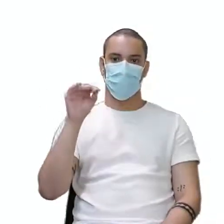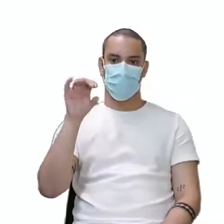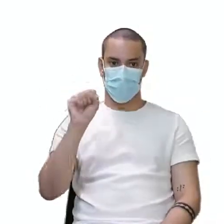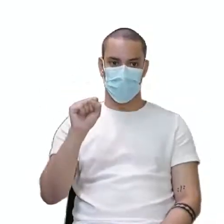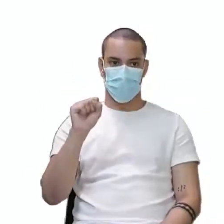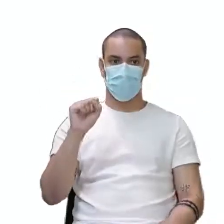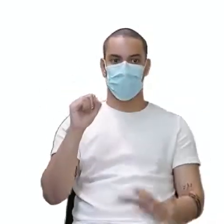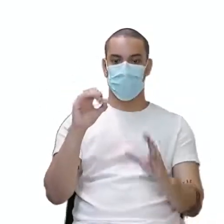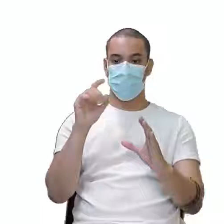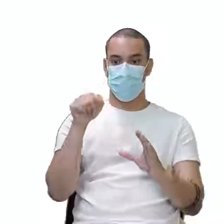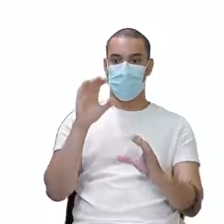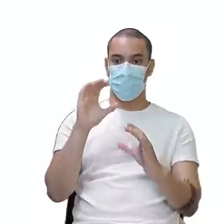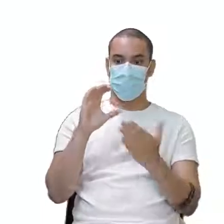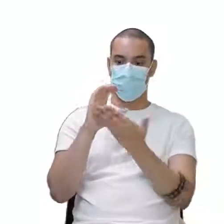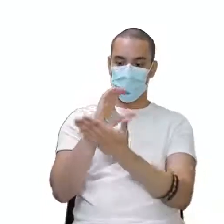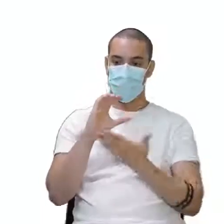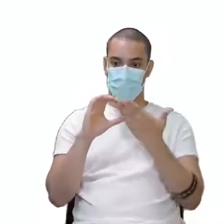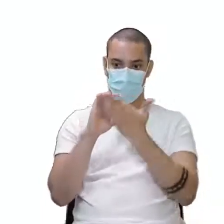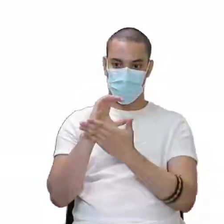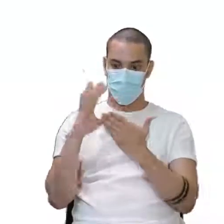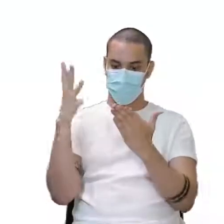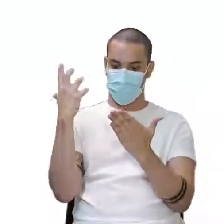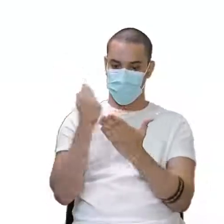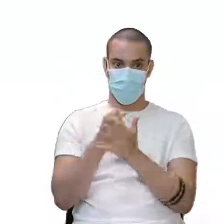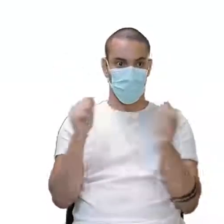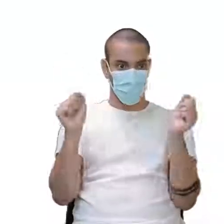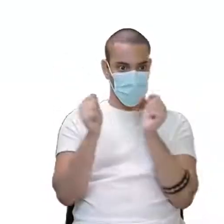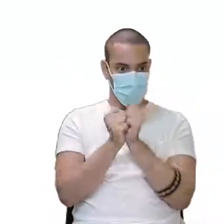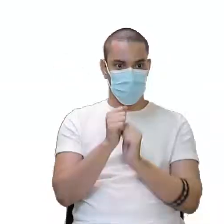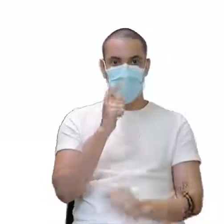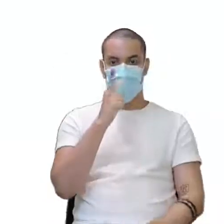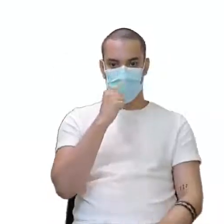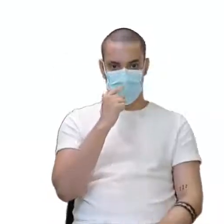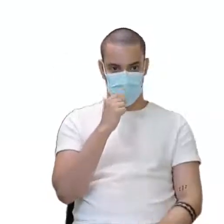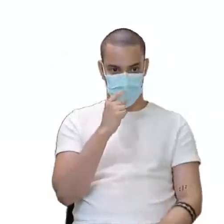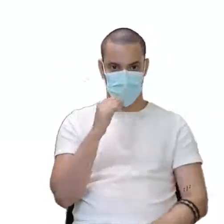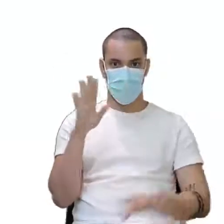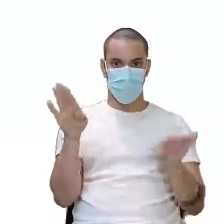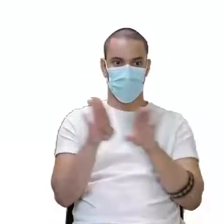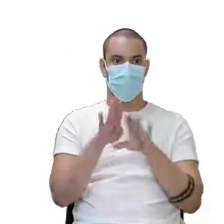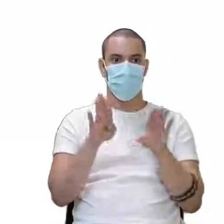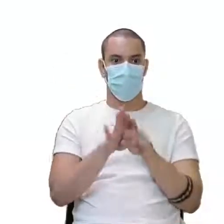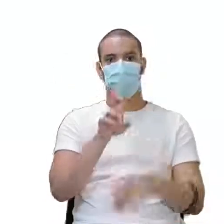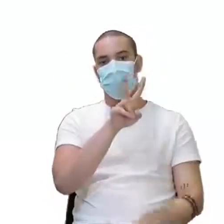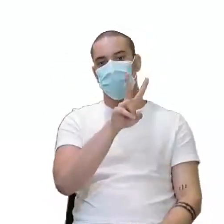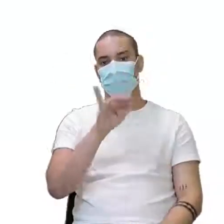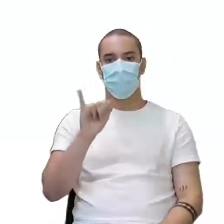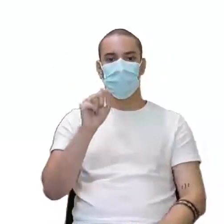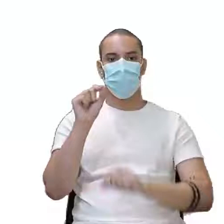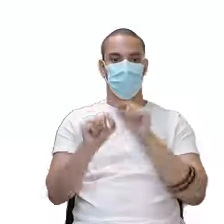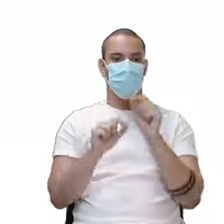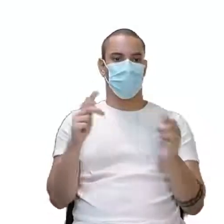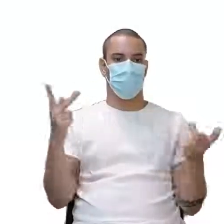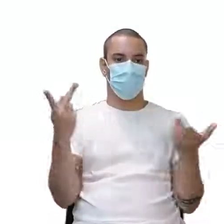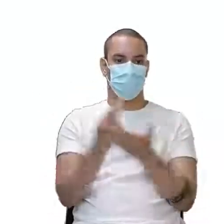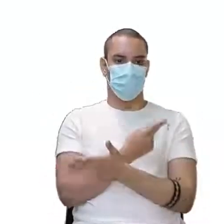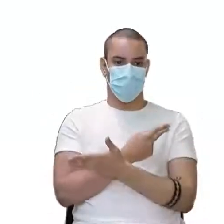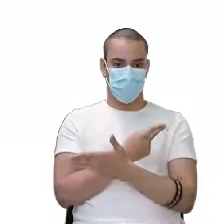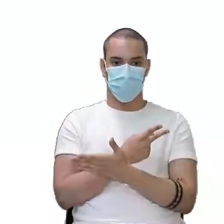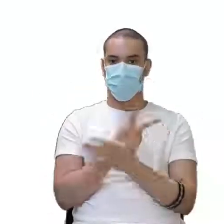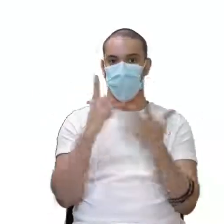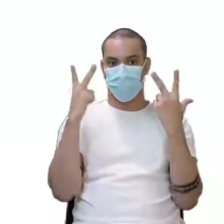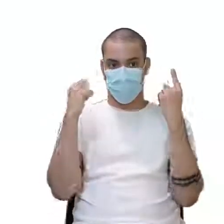Esses carbonatos vão ser absorvidos pelos vegetais juntamente com a água ali, né? E vai ocorrer o processo